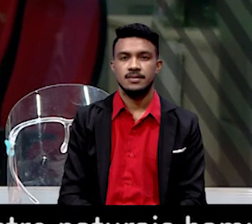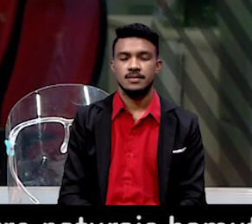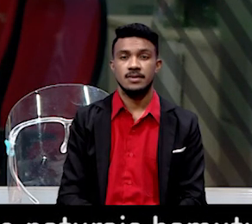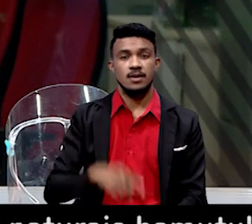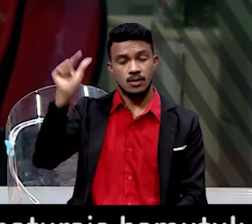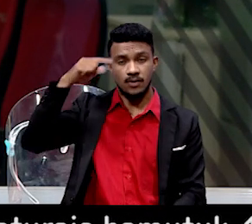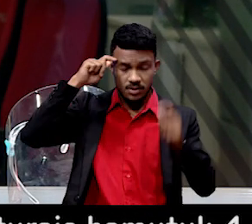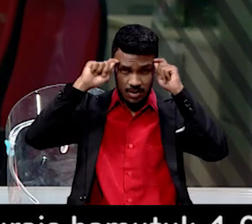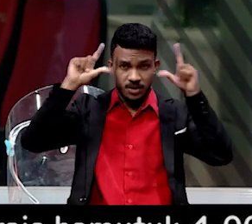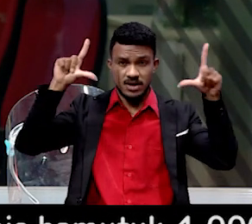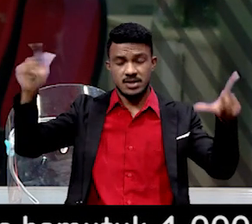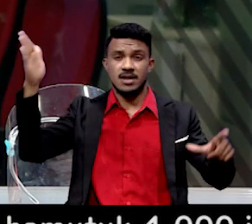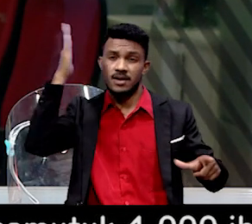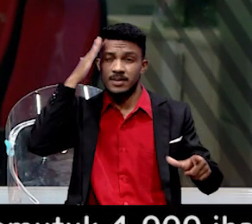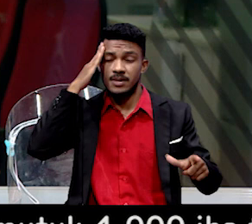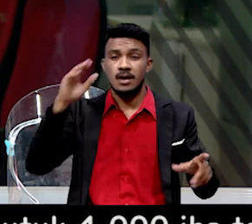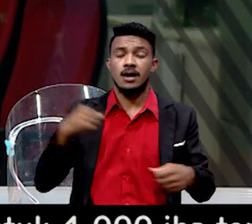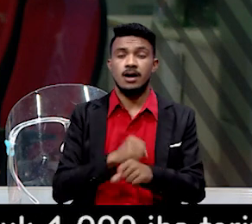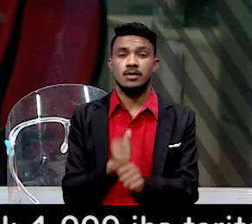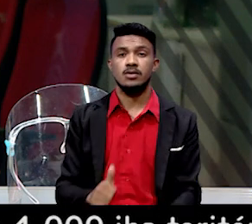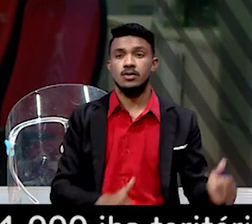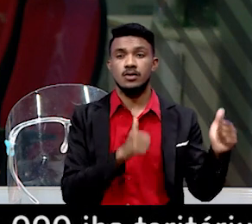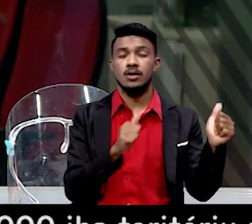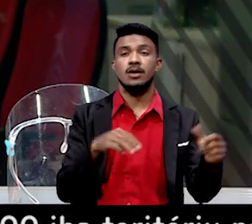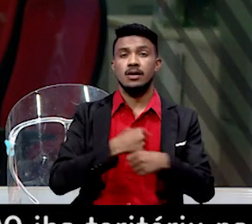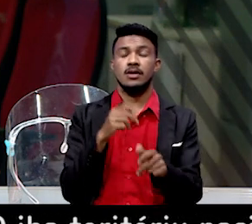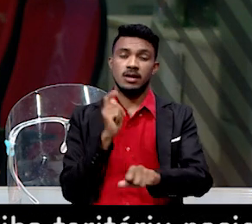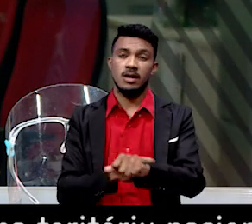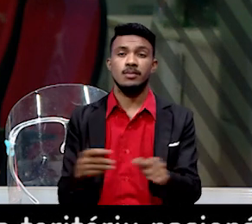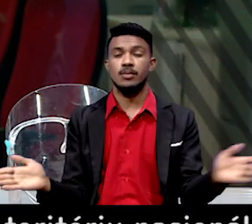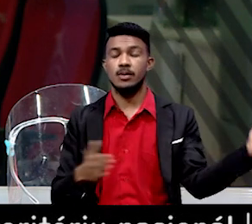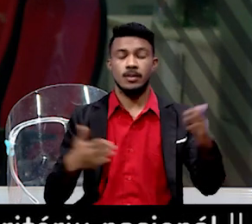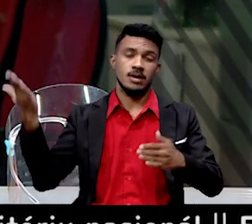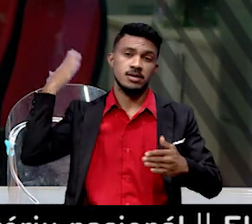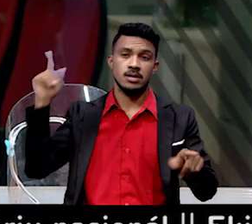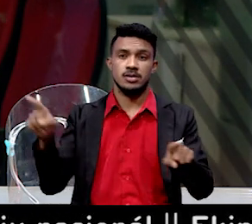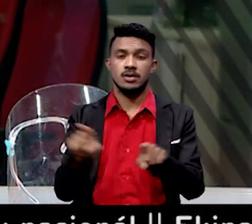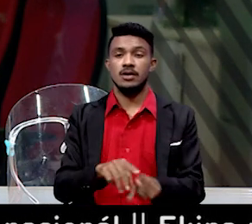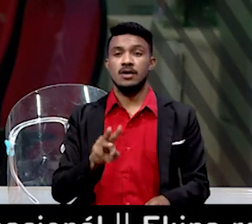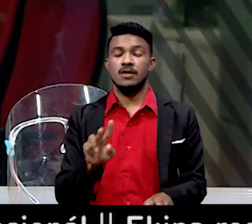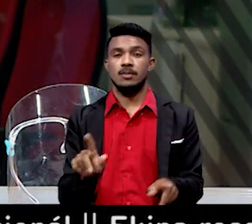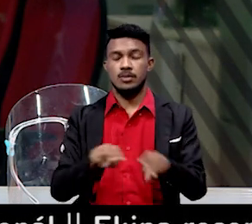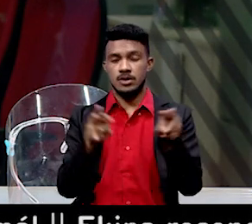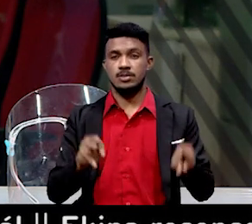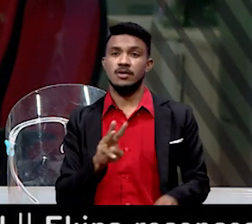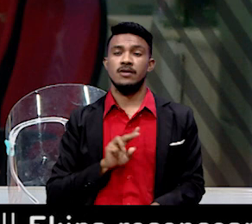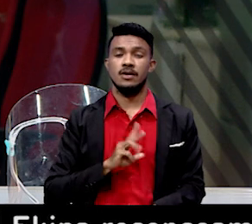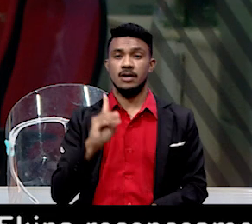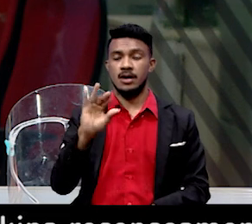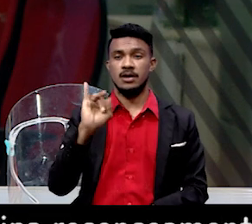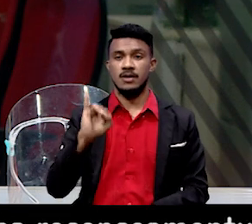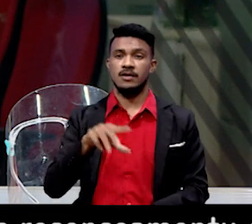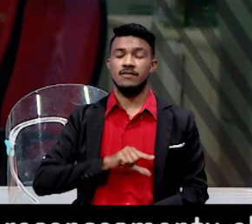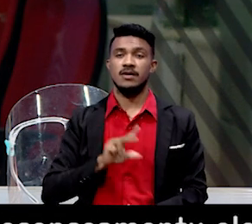Governo Timor-Leste planeia ONA implementa nova normalidade em município de Ili, Vekeke, Covalima, no Raioa. Também o município Tolo